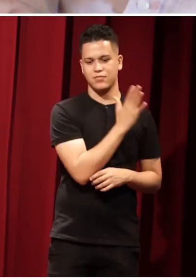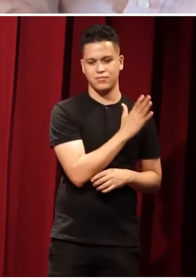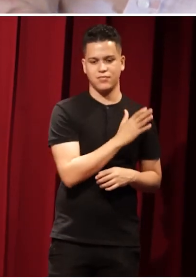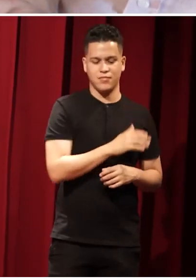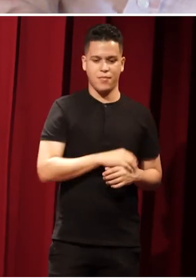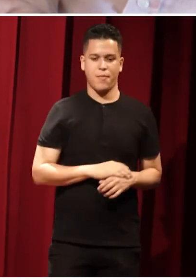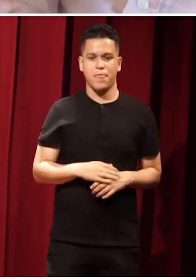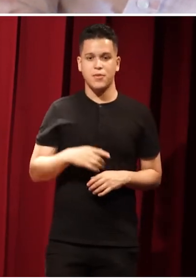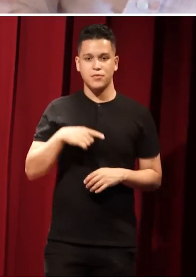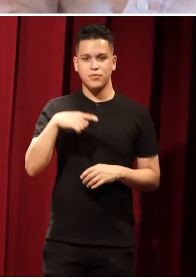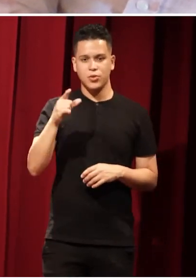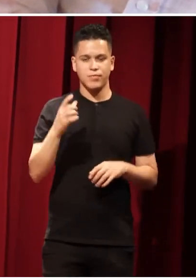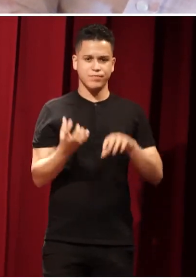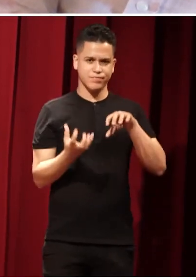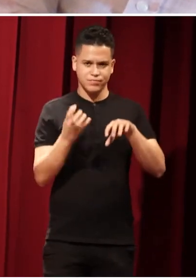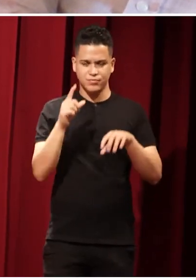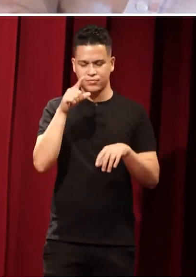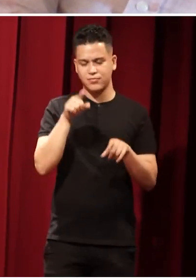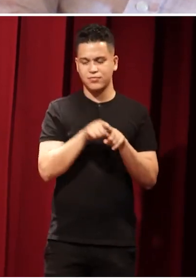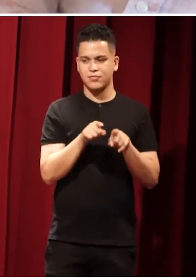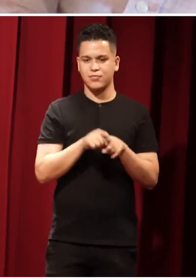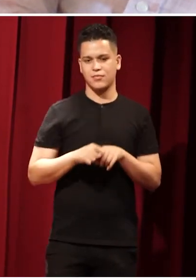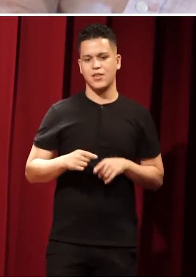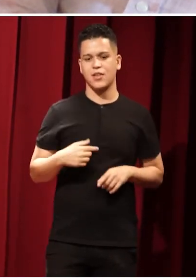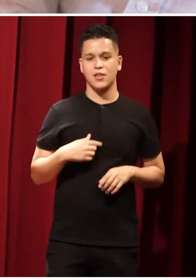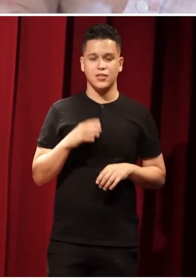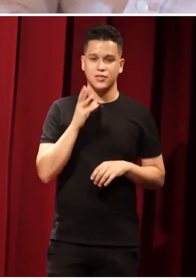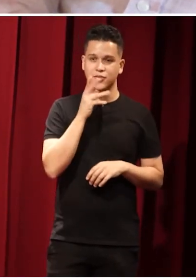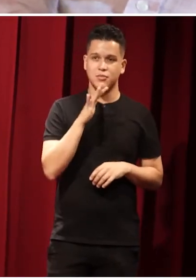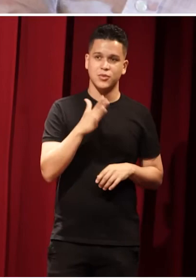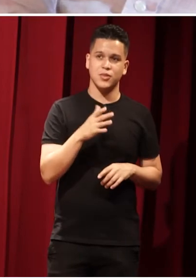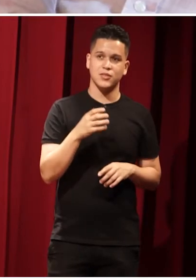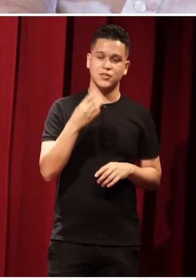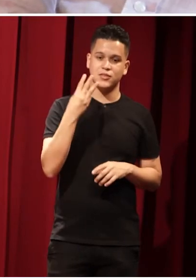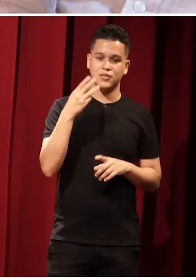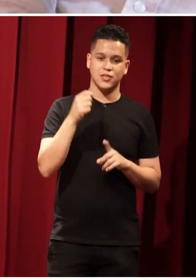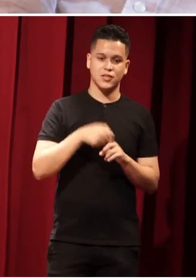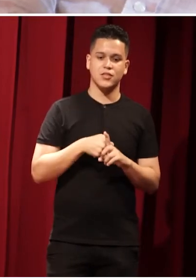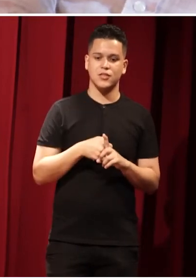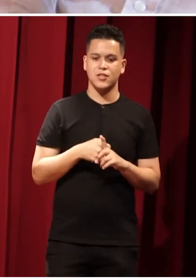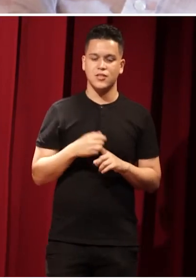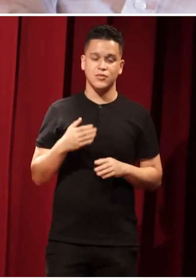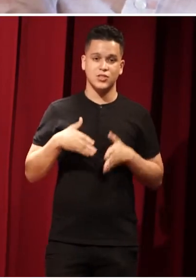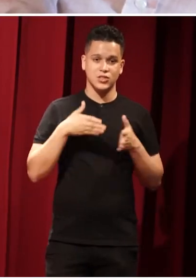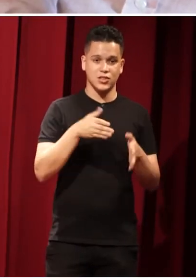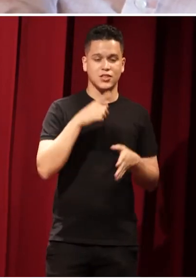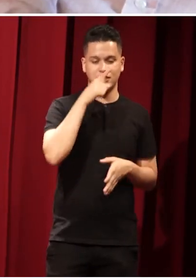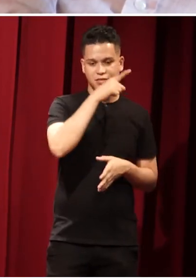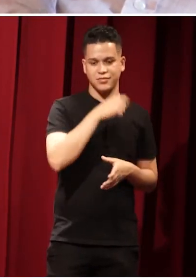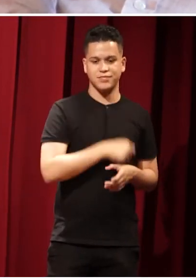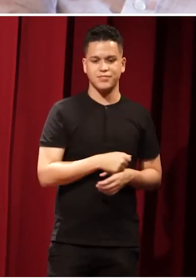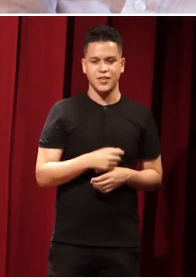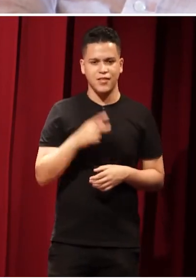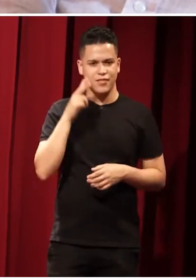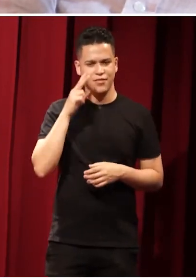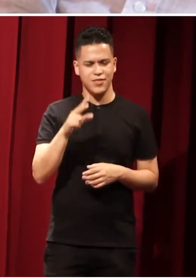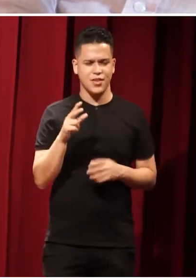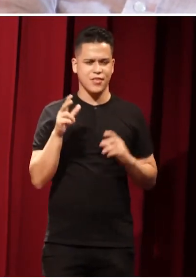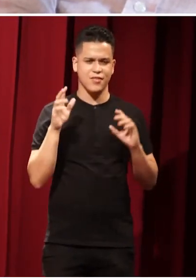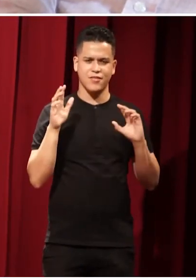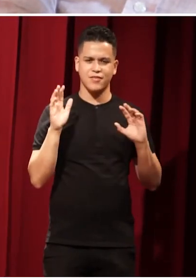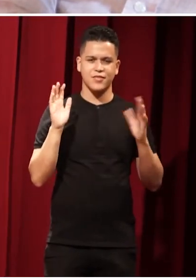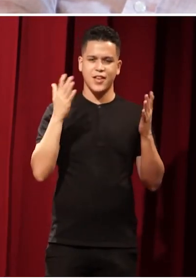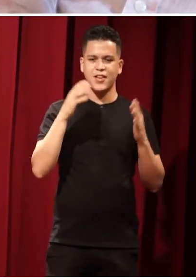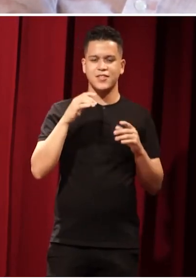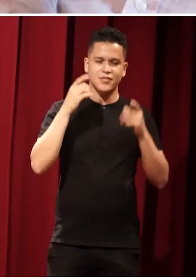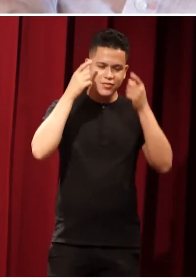Belém, e demorei 3 meses para chegar em Manaus, descendo em tudo quanto é beirada. Eu vi aquela festa do Boi de Parintins ainda como